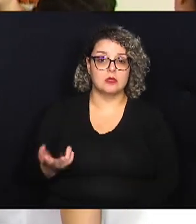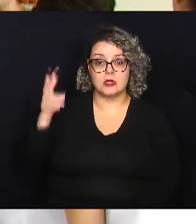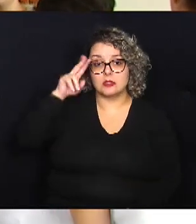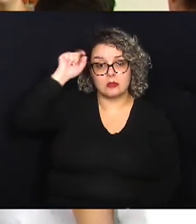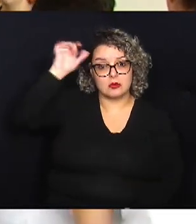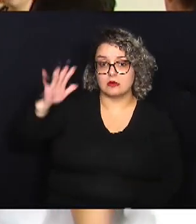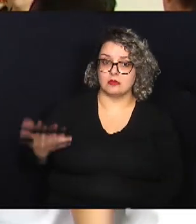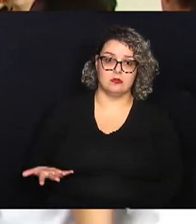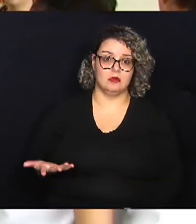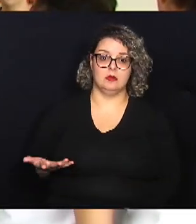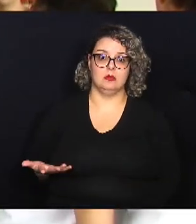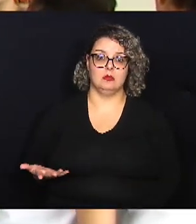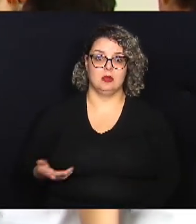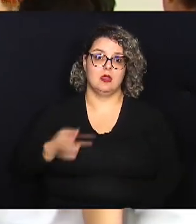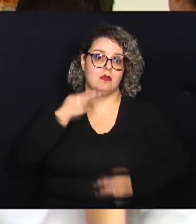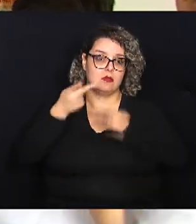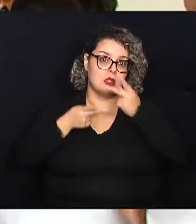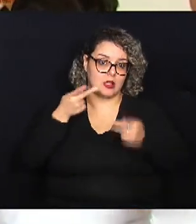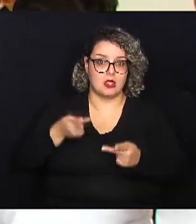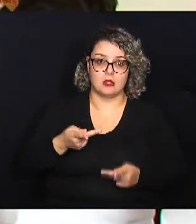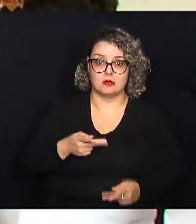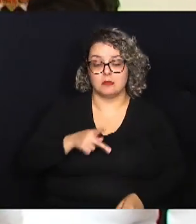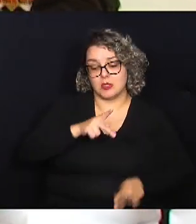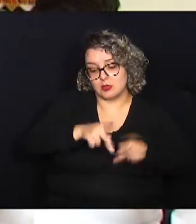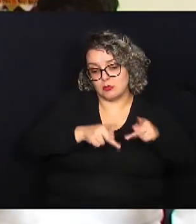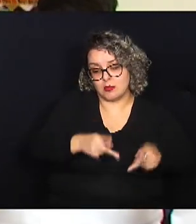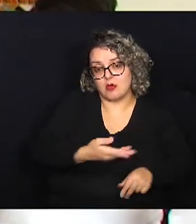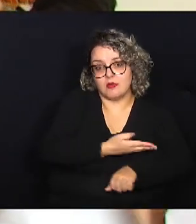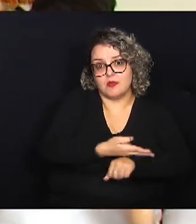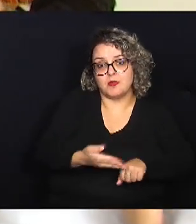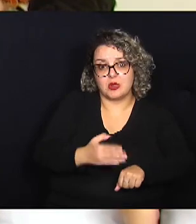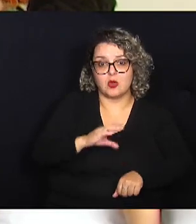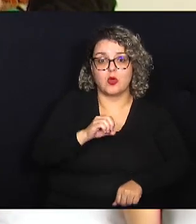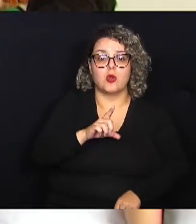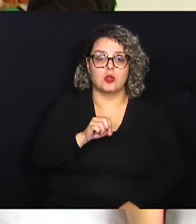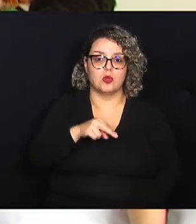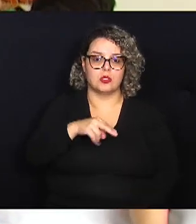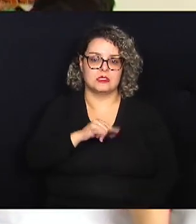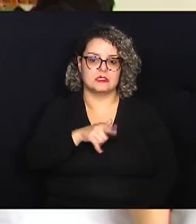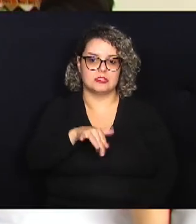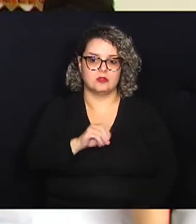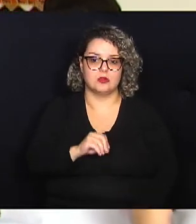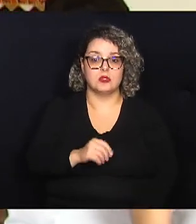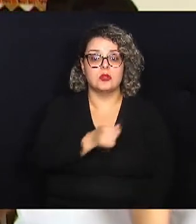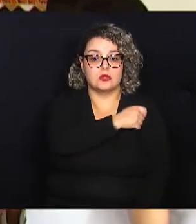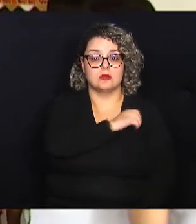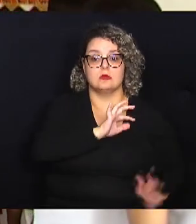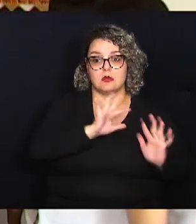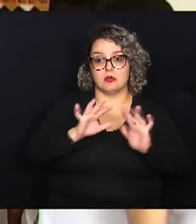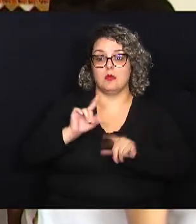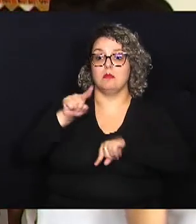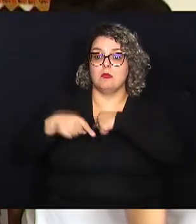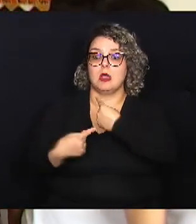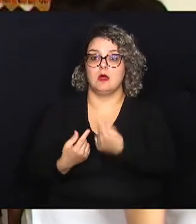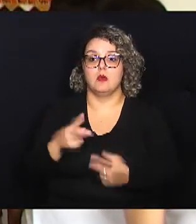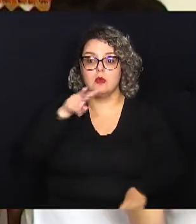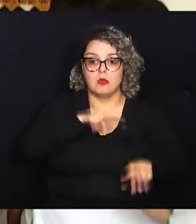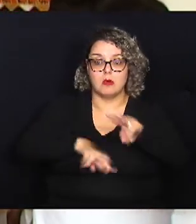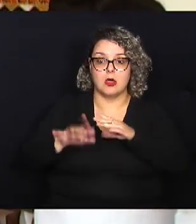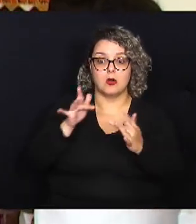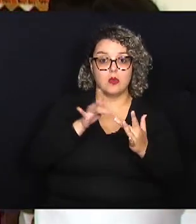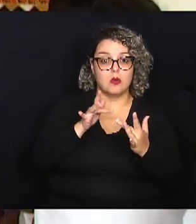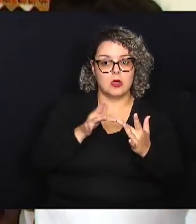história contada pelo homem branco, né? Dos colonizadores. Então é importante trazer os alunos aqui para eles poderem ver um outro contato, ter uma outra visão, ressignificar